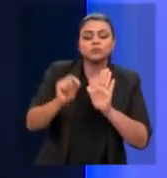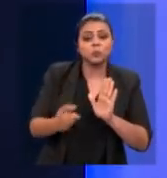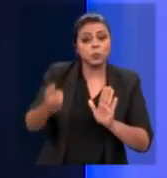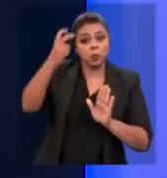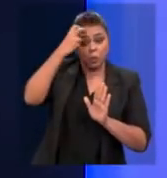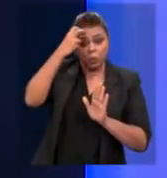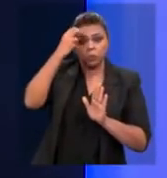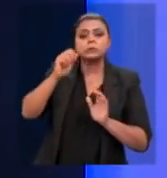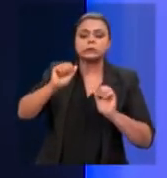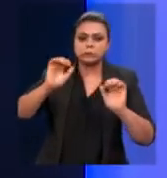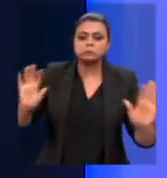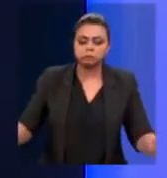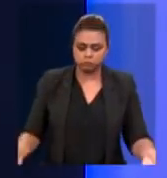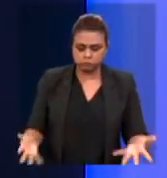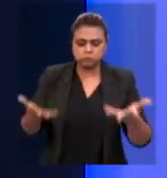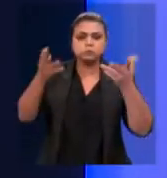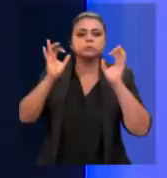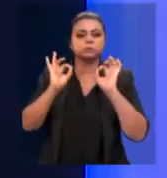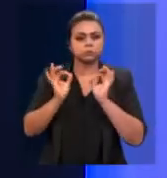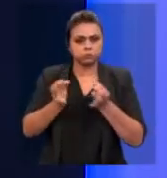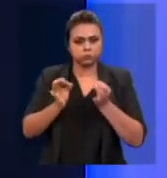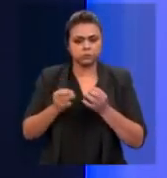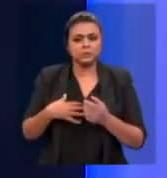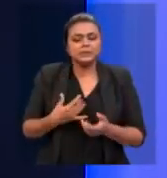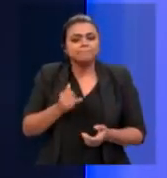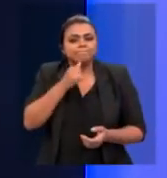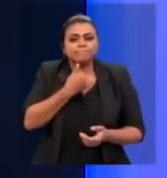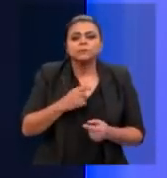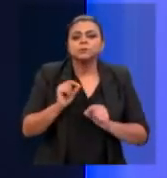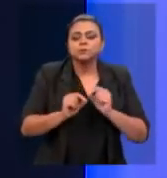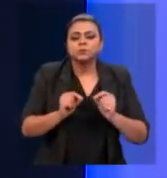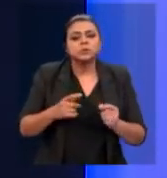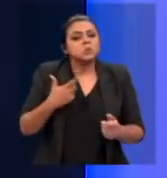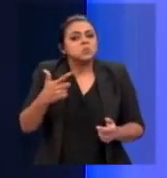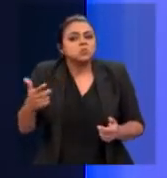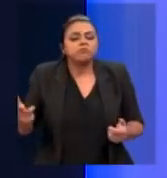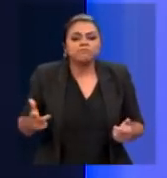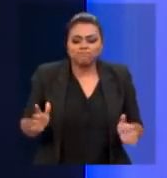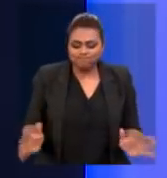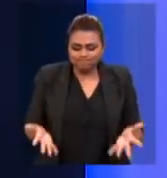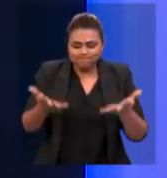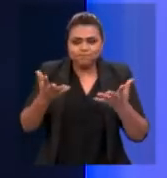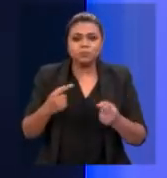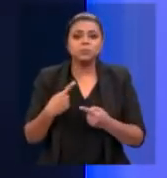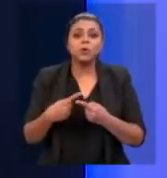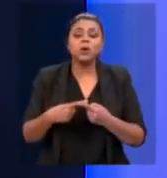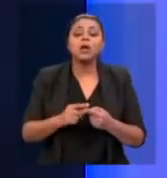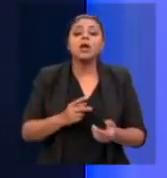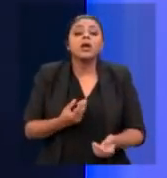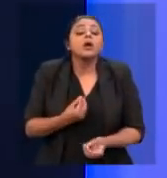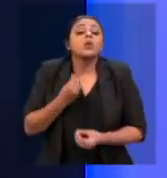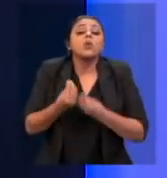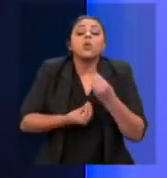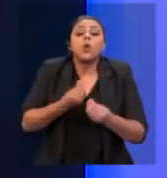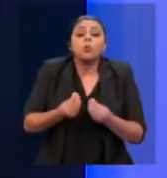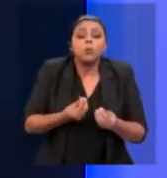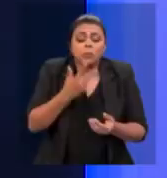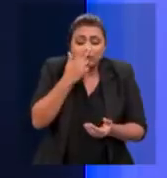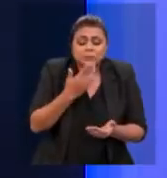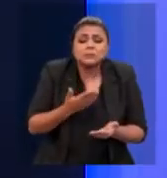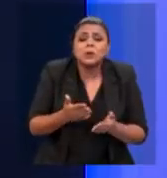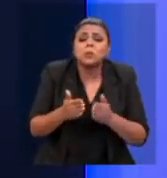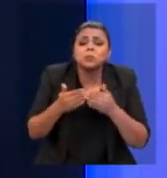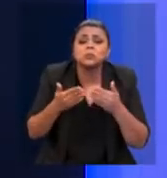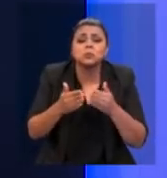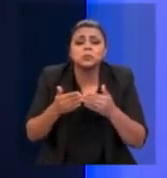fato potencializada infelizmente os nossos agentes culturais eles vivem de pires na mão pedindo pelo amor